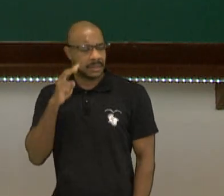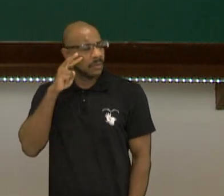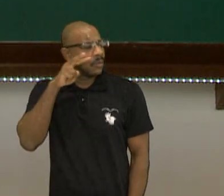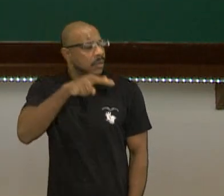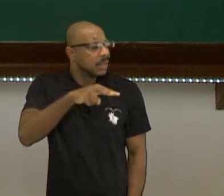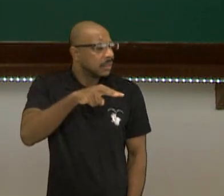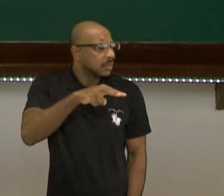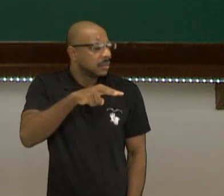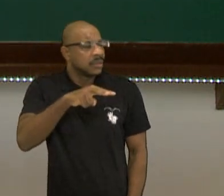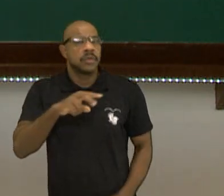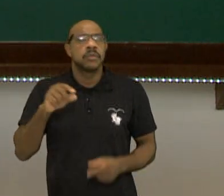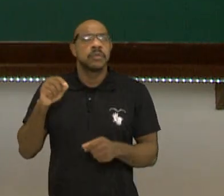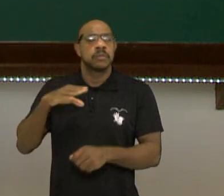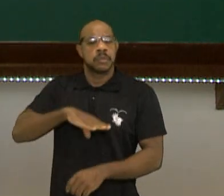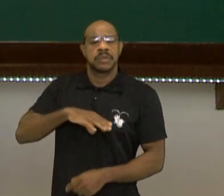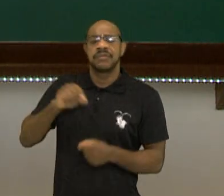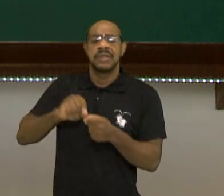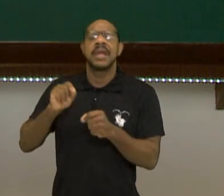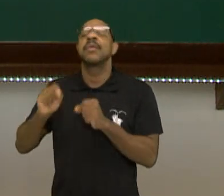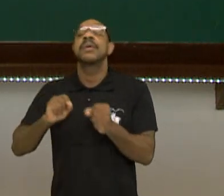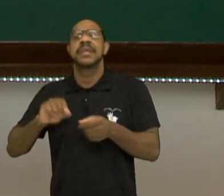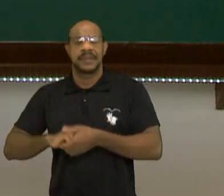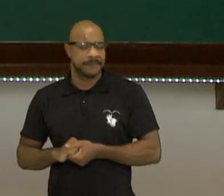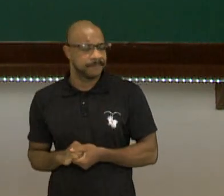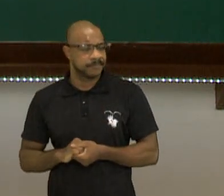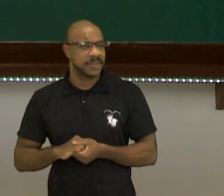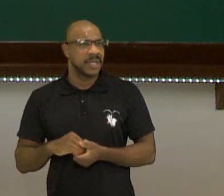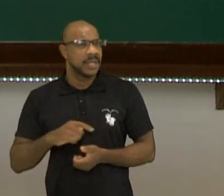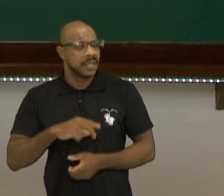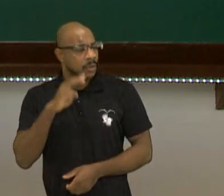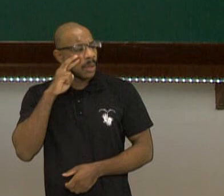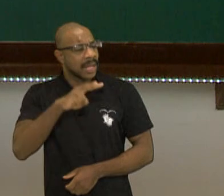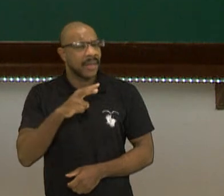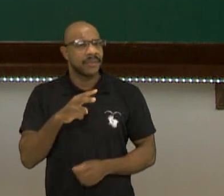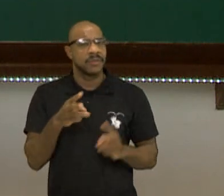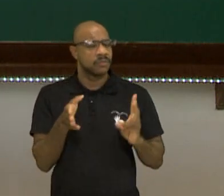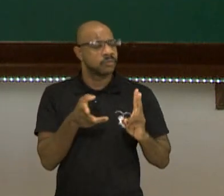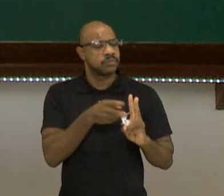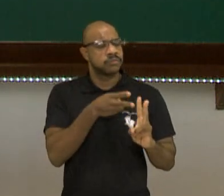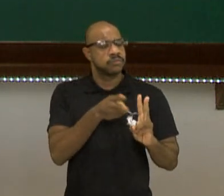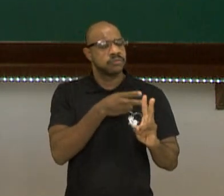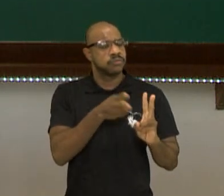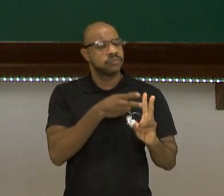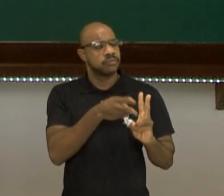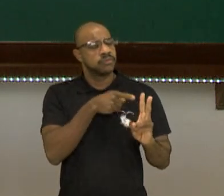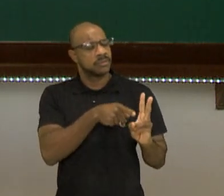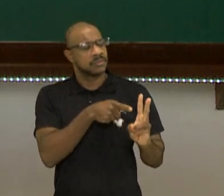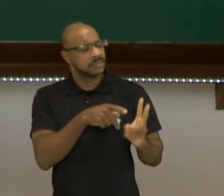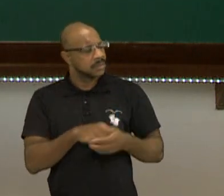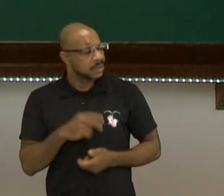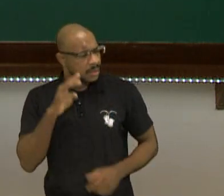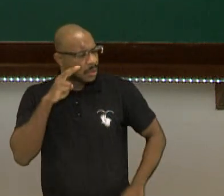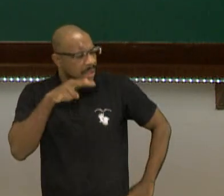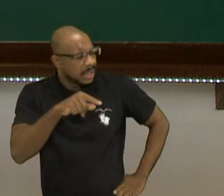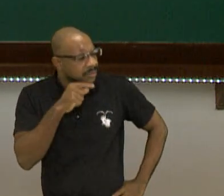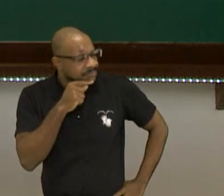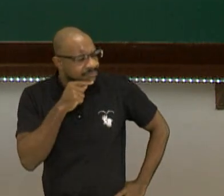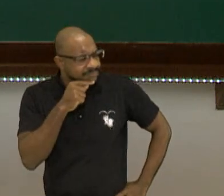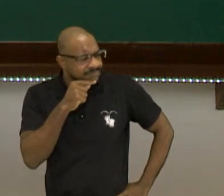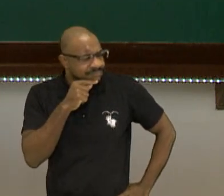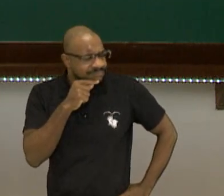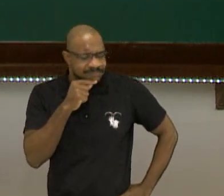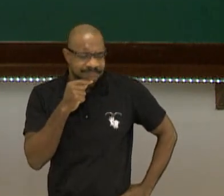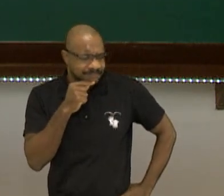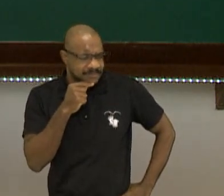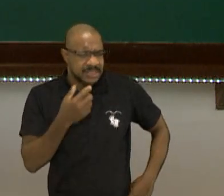o que os portugueses fizeram? Eles subjugaram os nativos locais. Eles